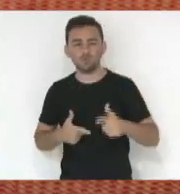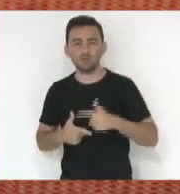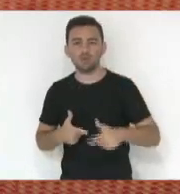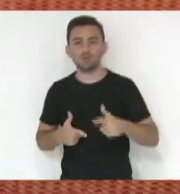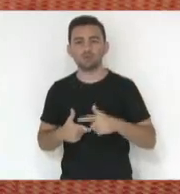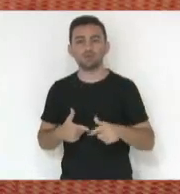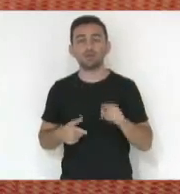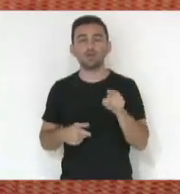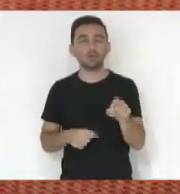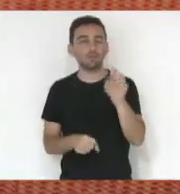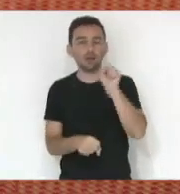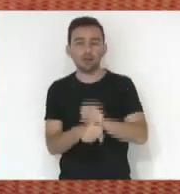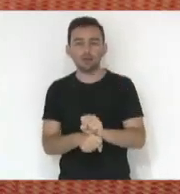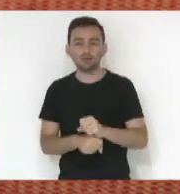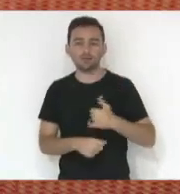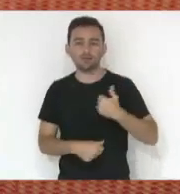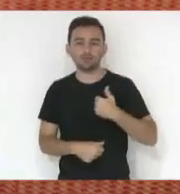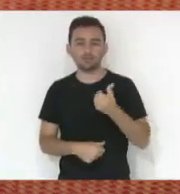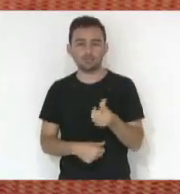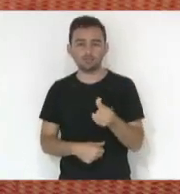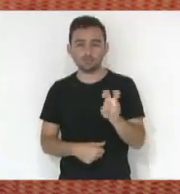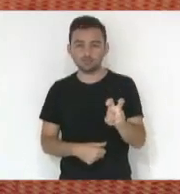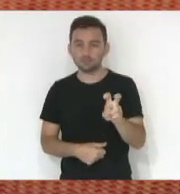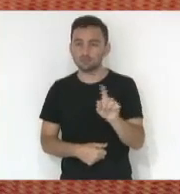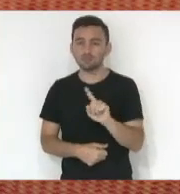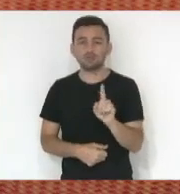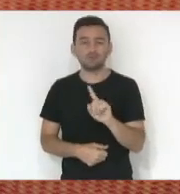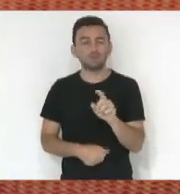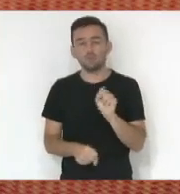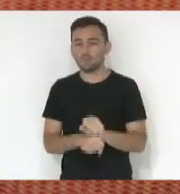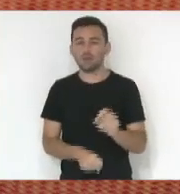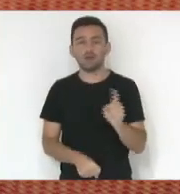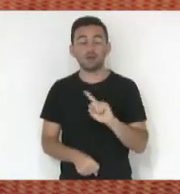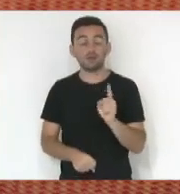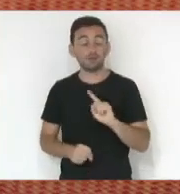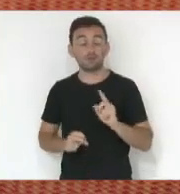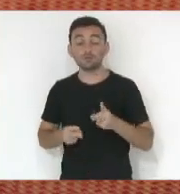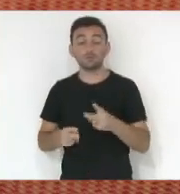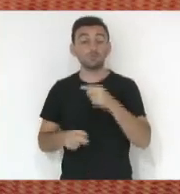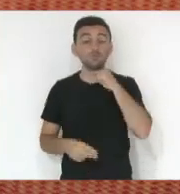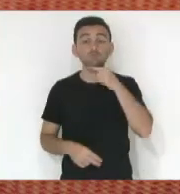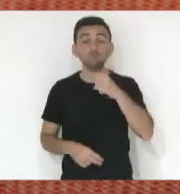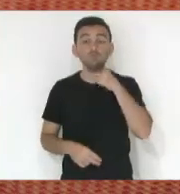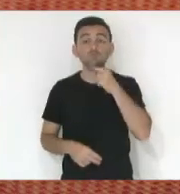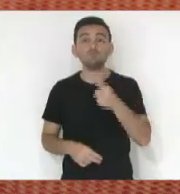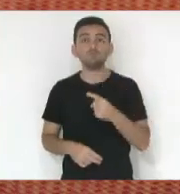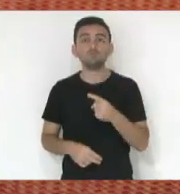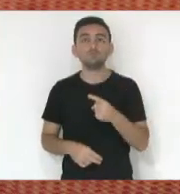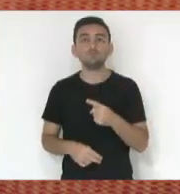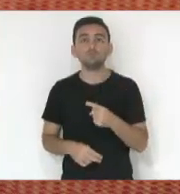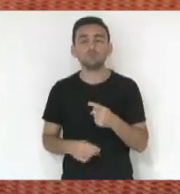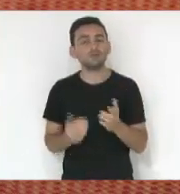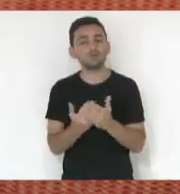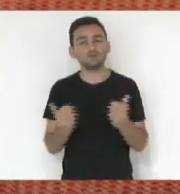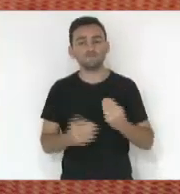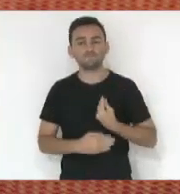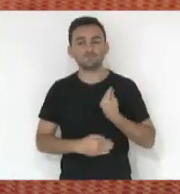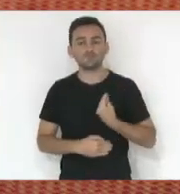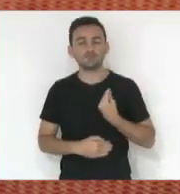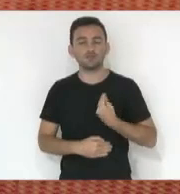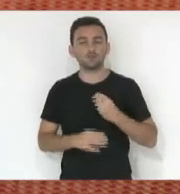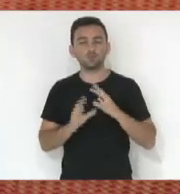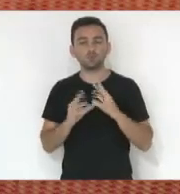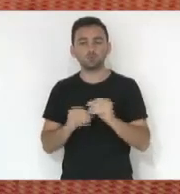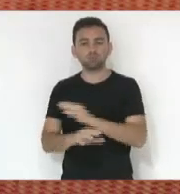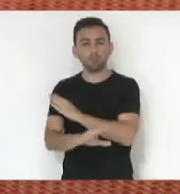trabalhar nos seus 65 anos, seus 60 anos. Eles não param de trabalhar, até porque nem conseguem, porque eles a vida inteira foi